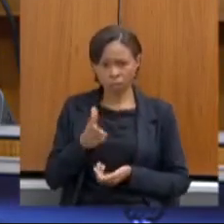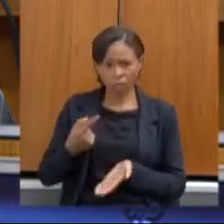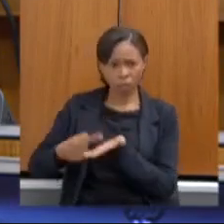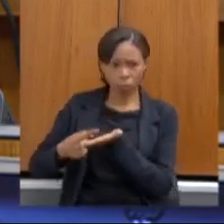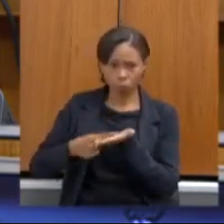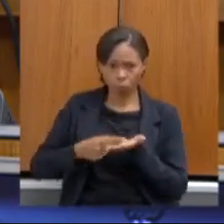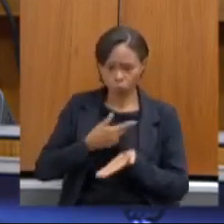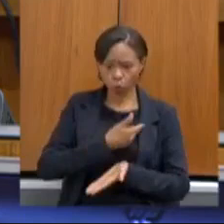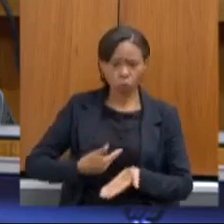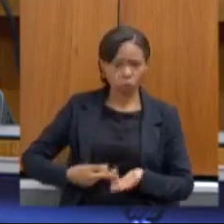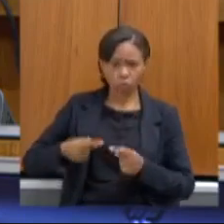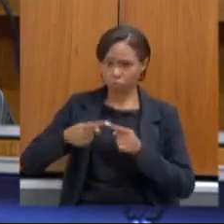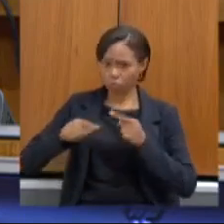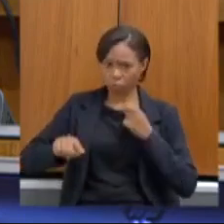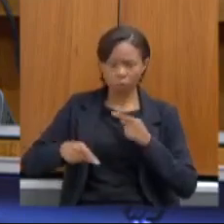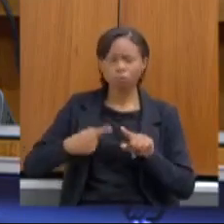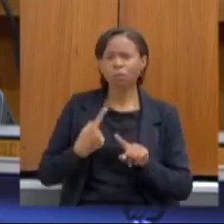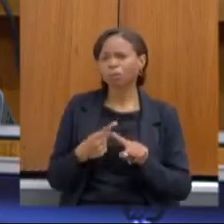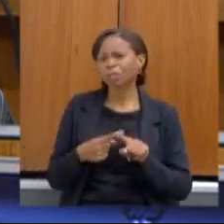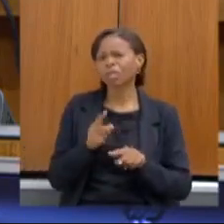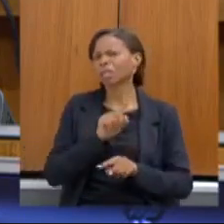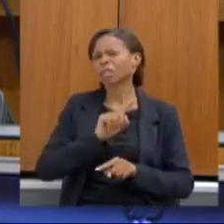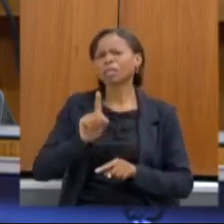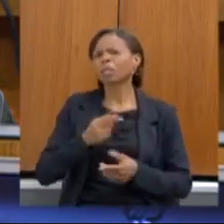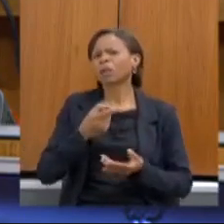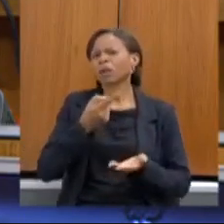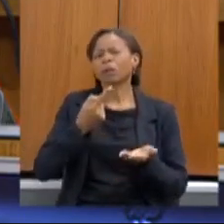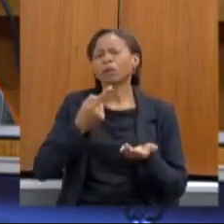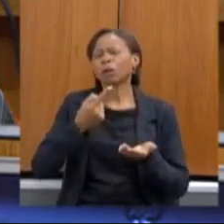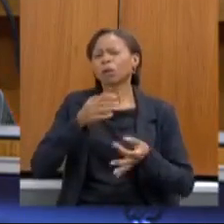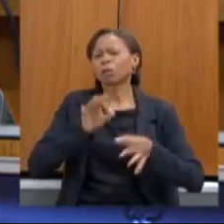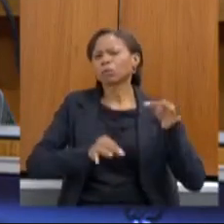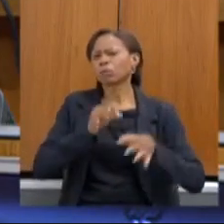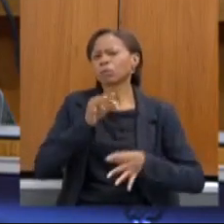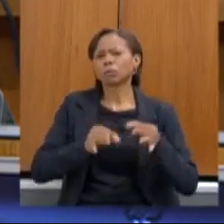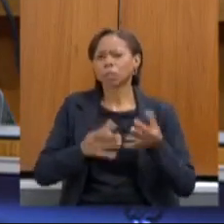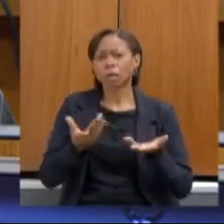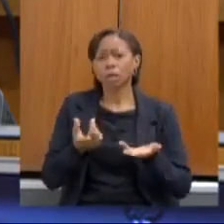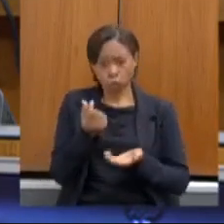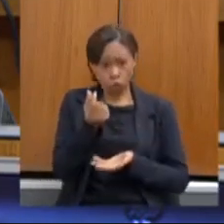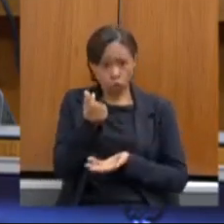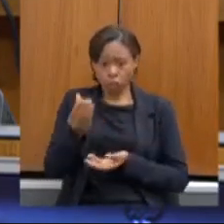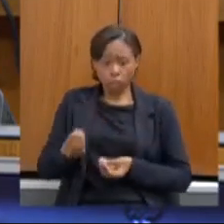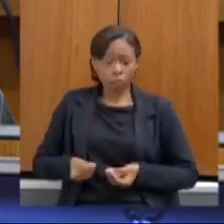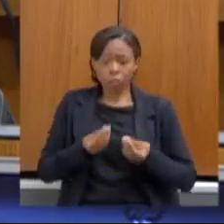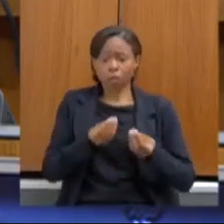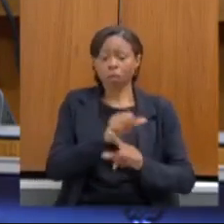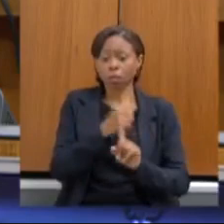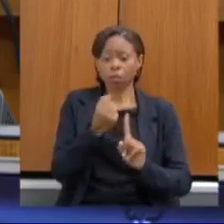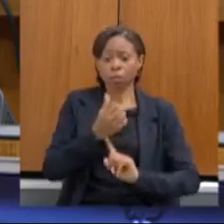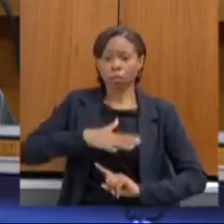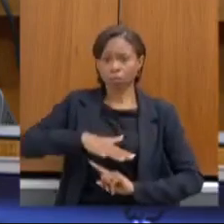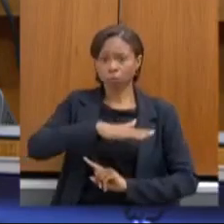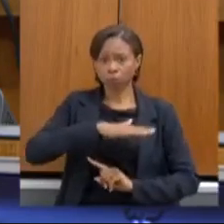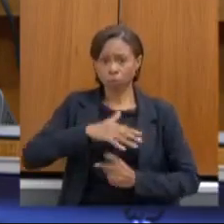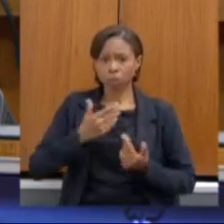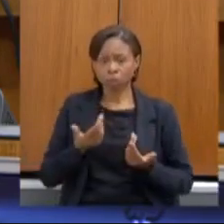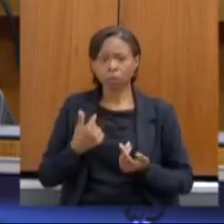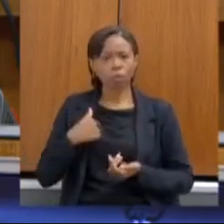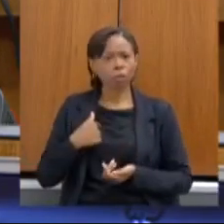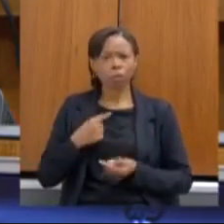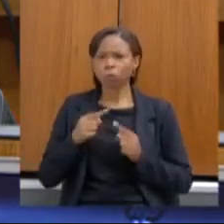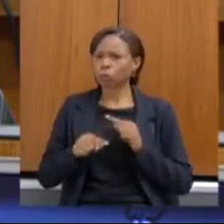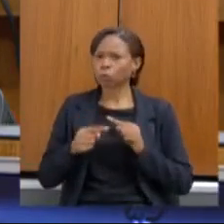discordava porque não judicializar pegar o dinheiro e investir para a população a minha a minha discordância e o meu